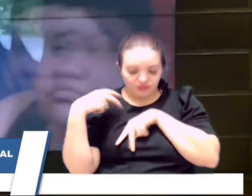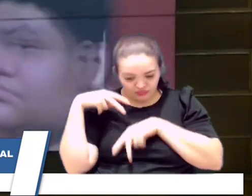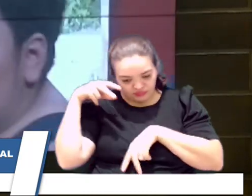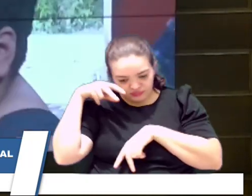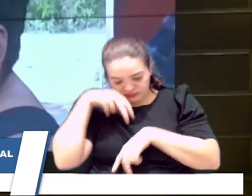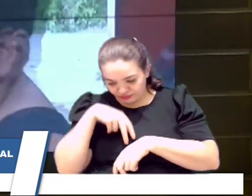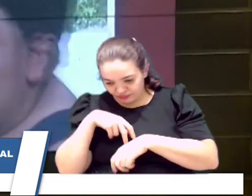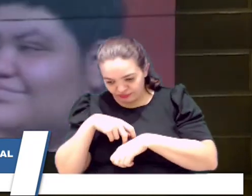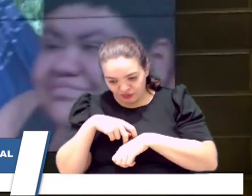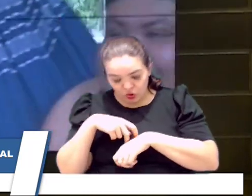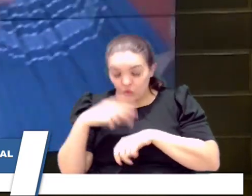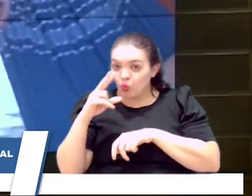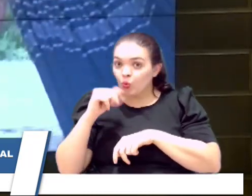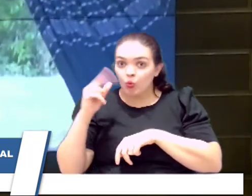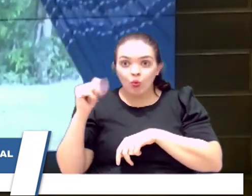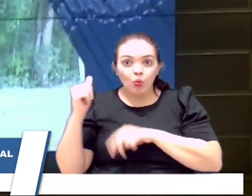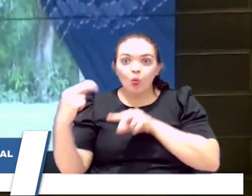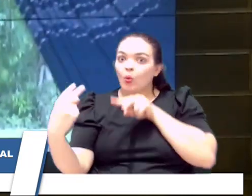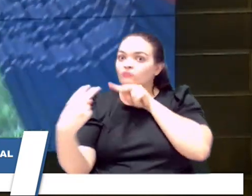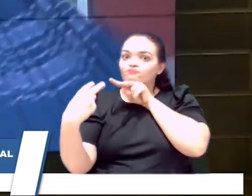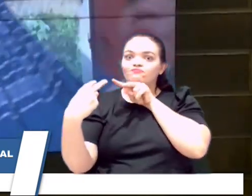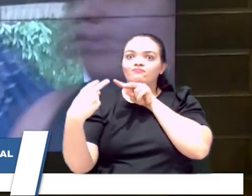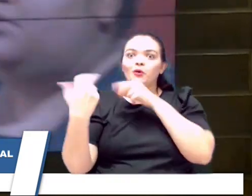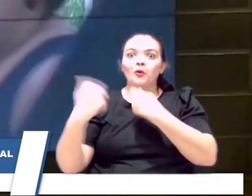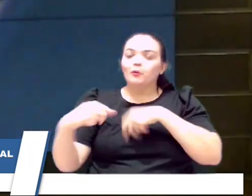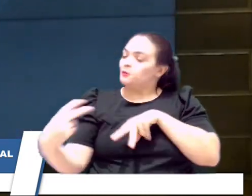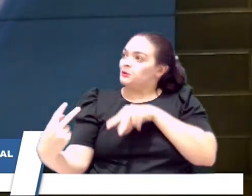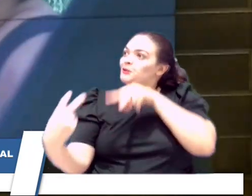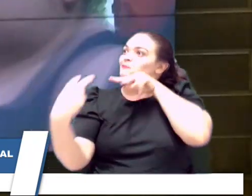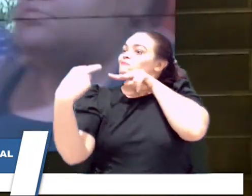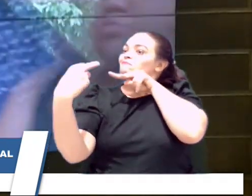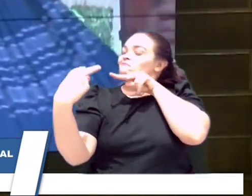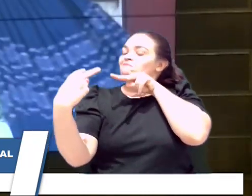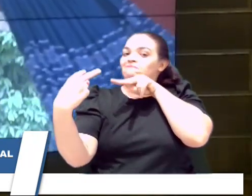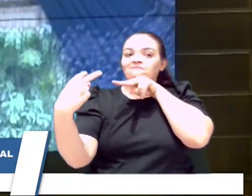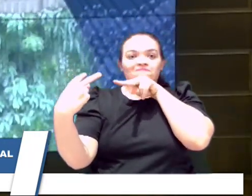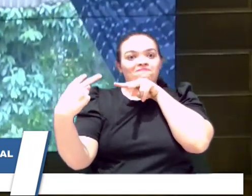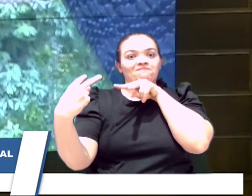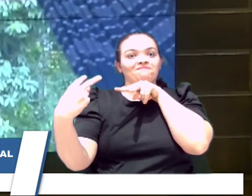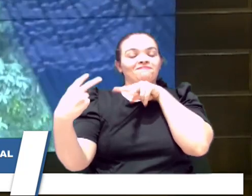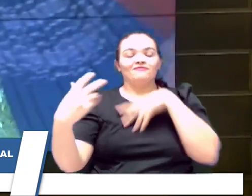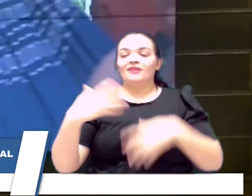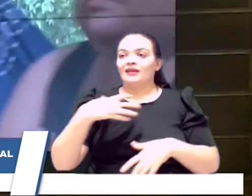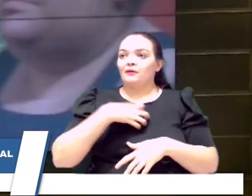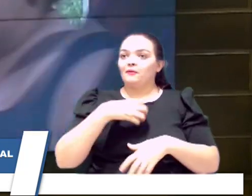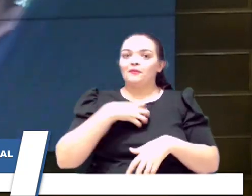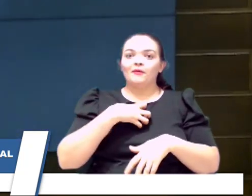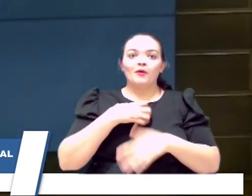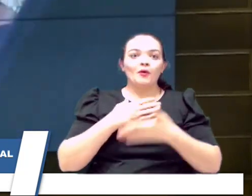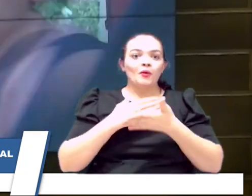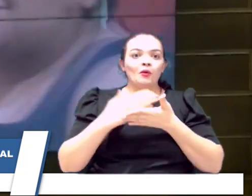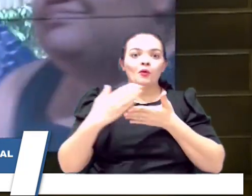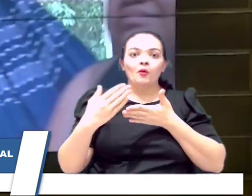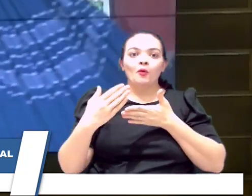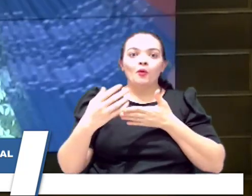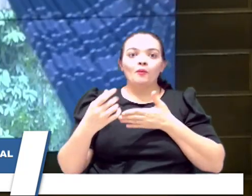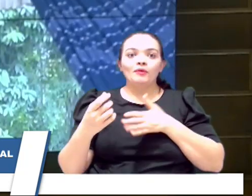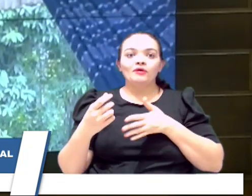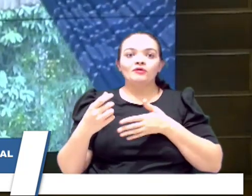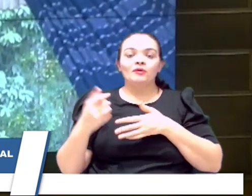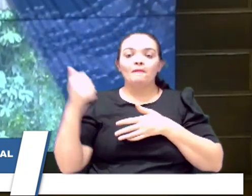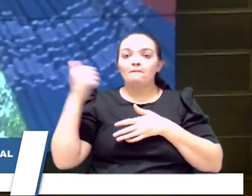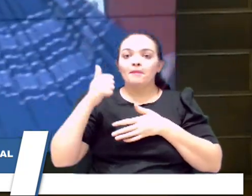e nunca olhava nos olhos. Hoje a Maiara olha nos olhos, gente. A partir do momento que a Maiara começou, ela tomou o primeiro